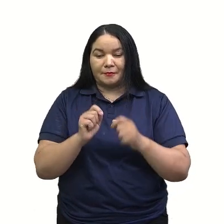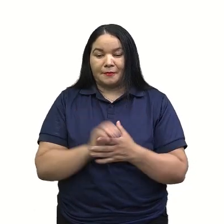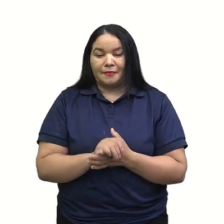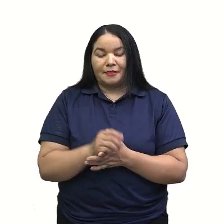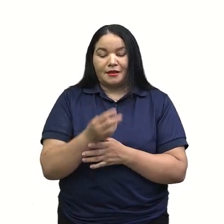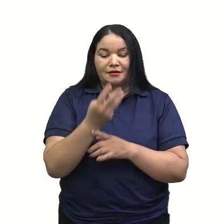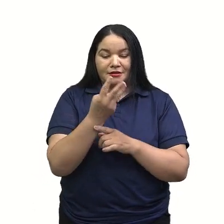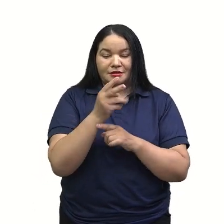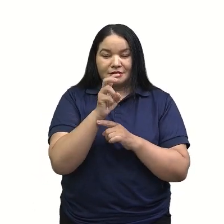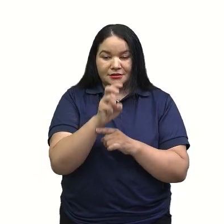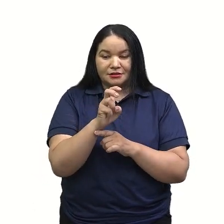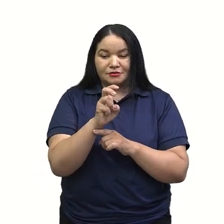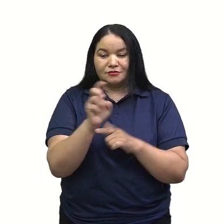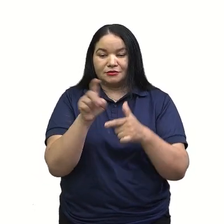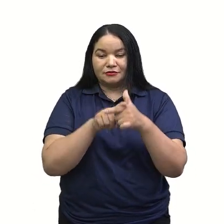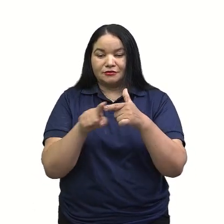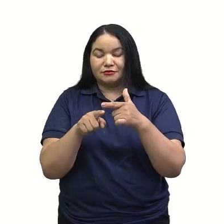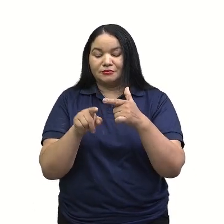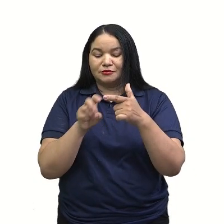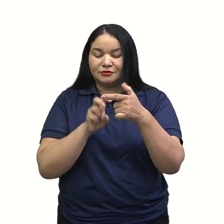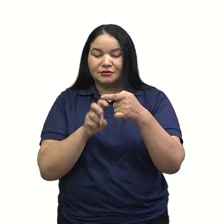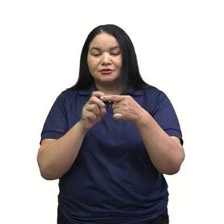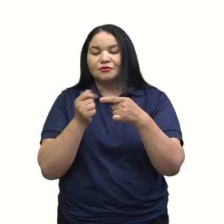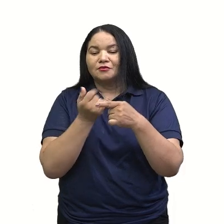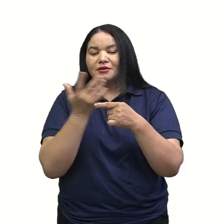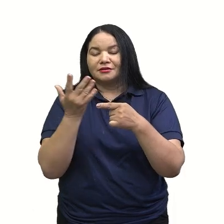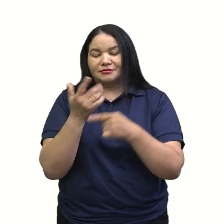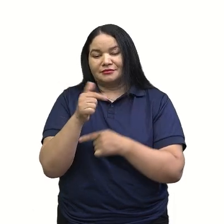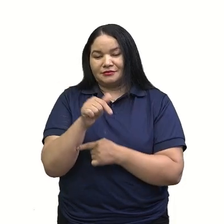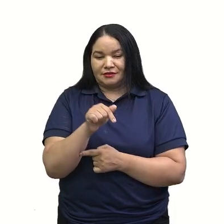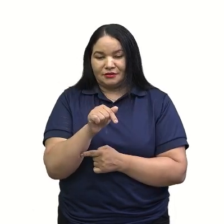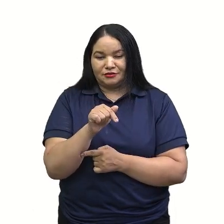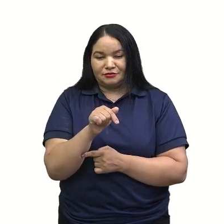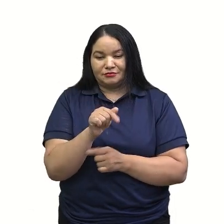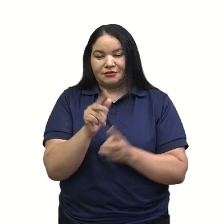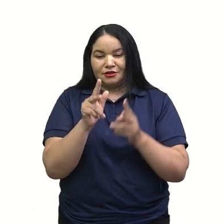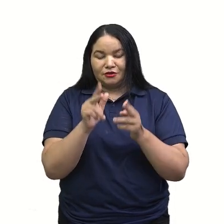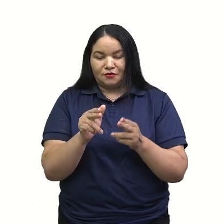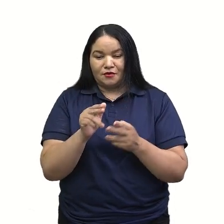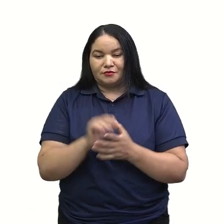por 5 é 7, que é igual